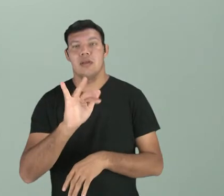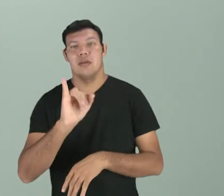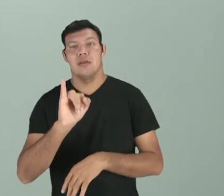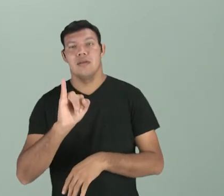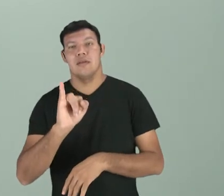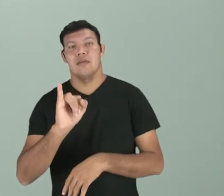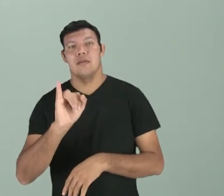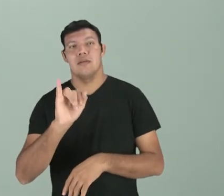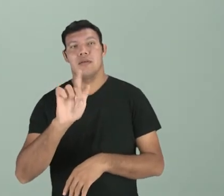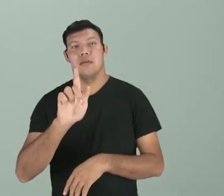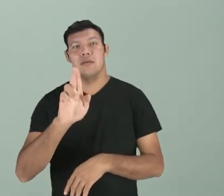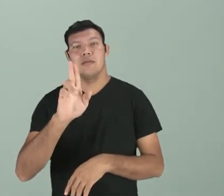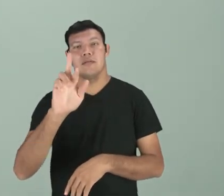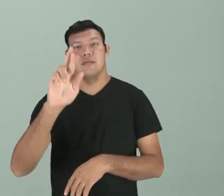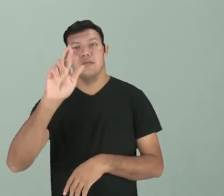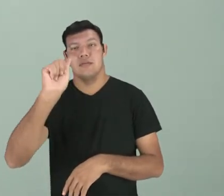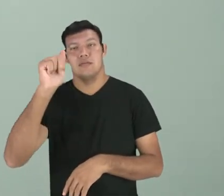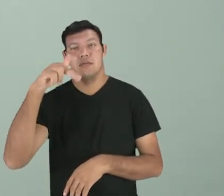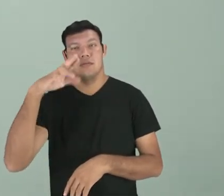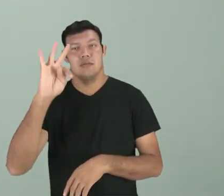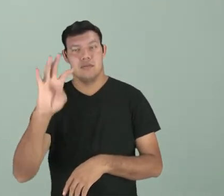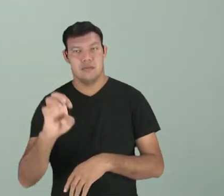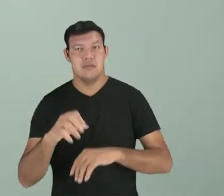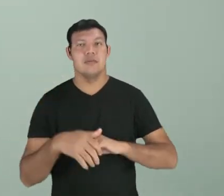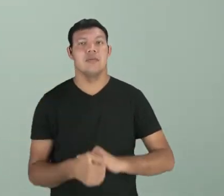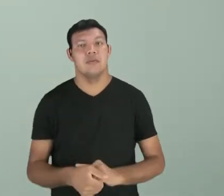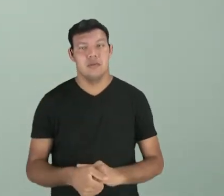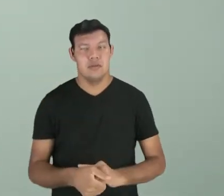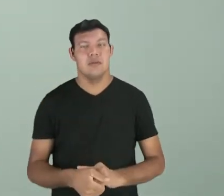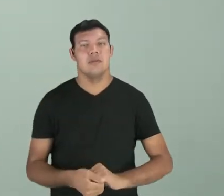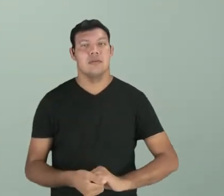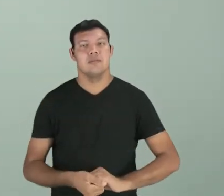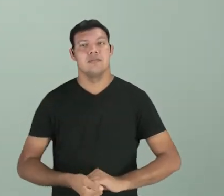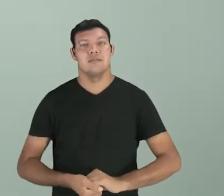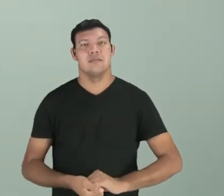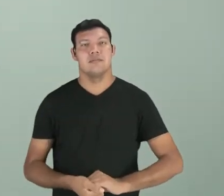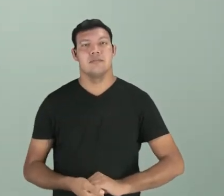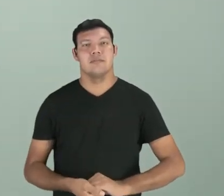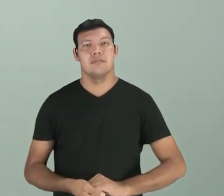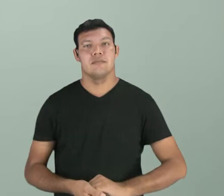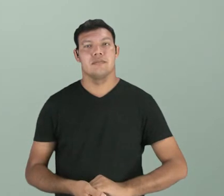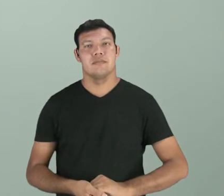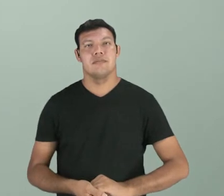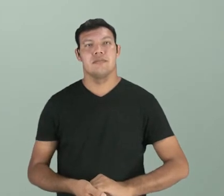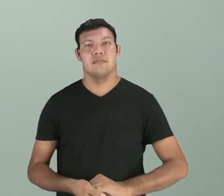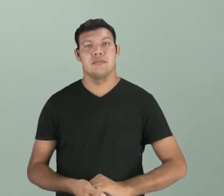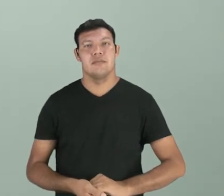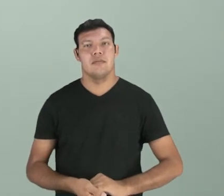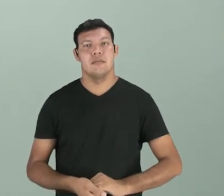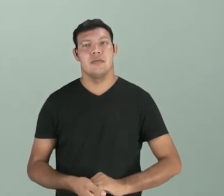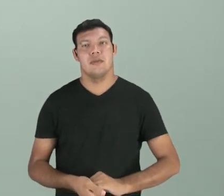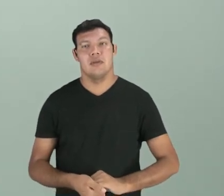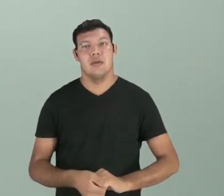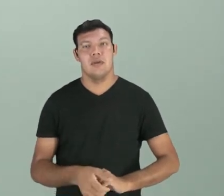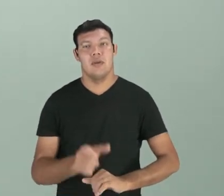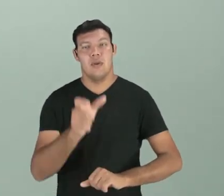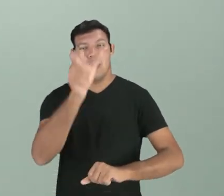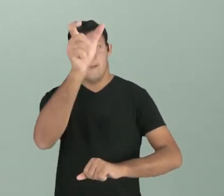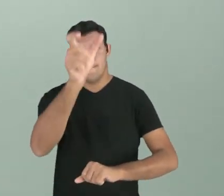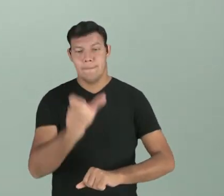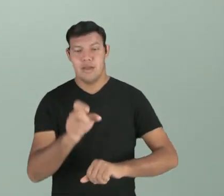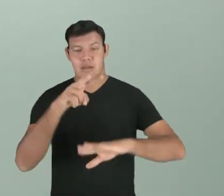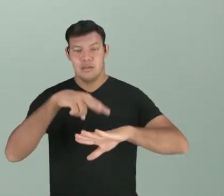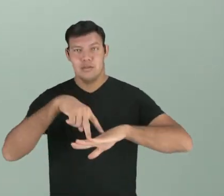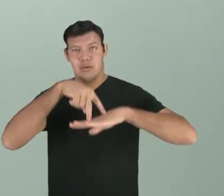personagens hora as personagens porque as duas formas são aceitas tá bom gente então quem é o personagem protagonista